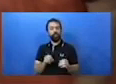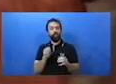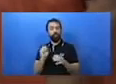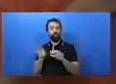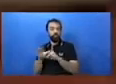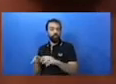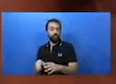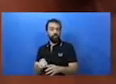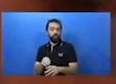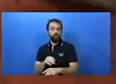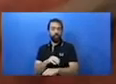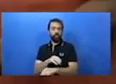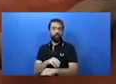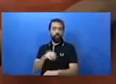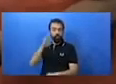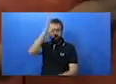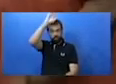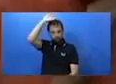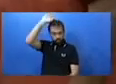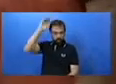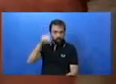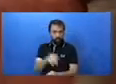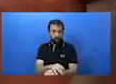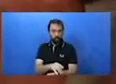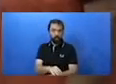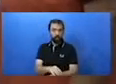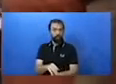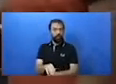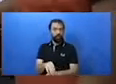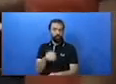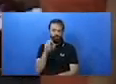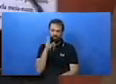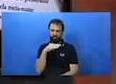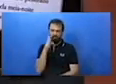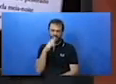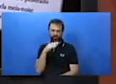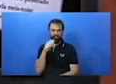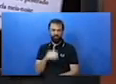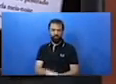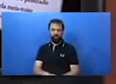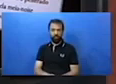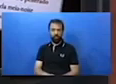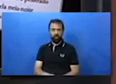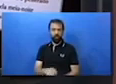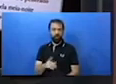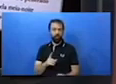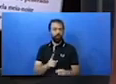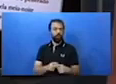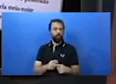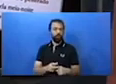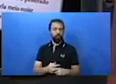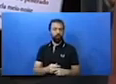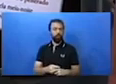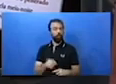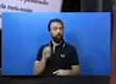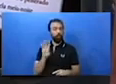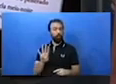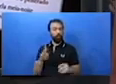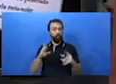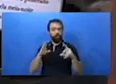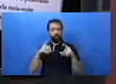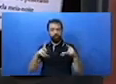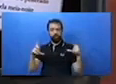quer dizer que ele soltou, né, o seu mau cheiro, tá certo? Tá aqui, ó, quarta estrofe sendo destacada aqui no